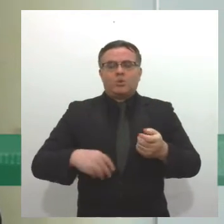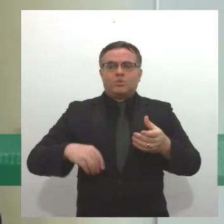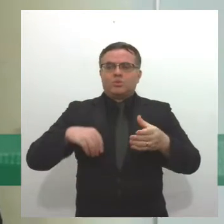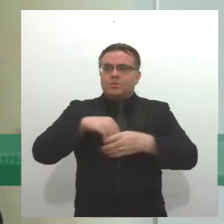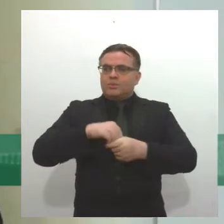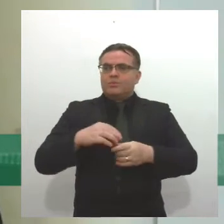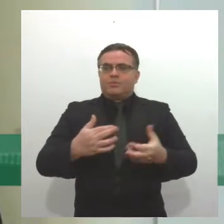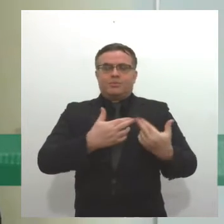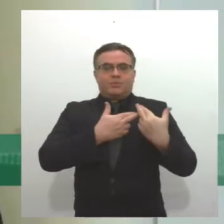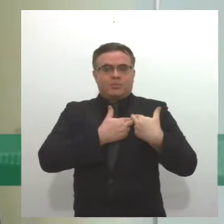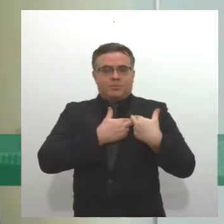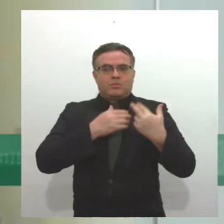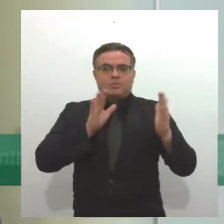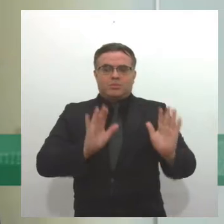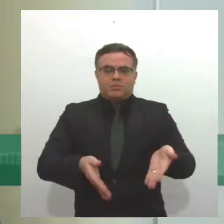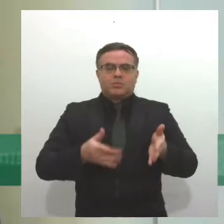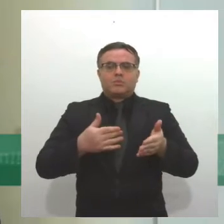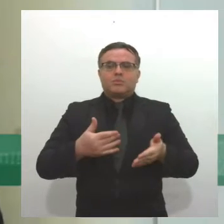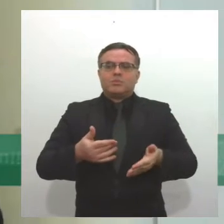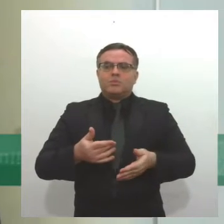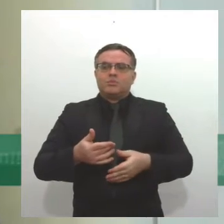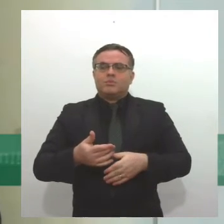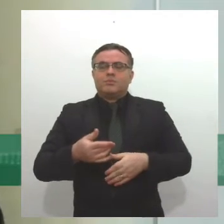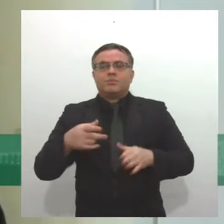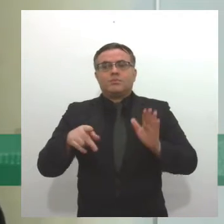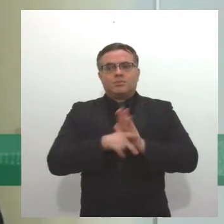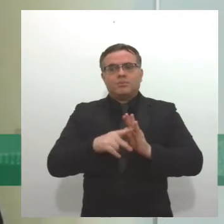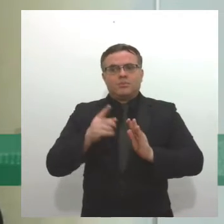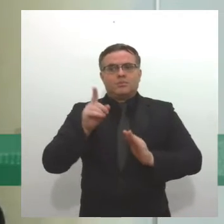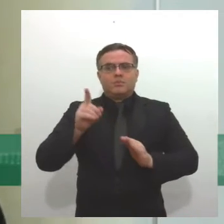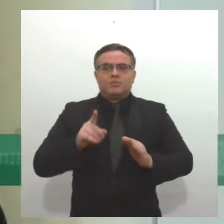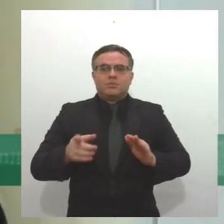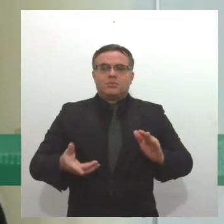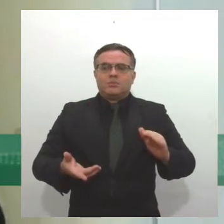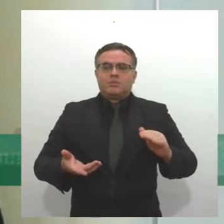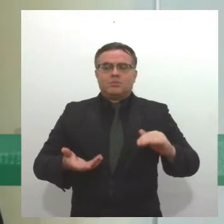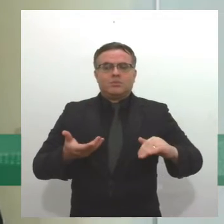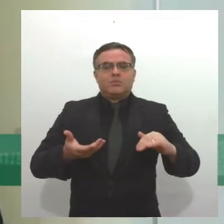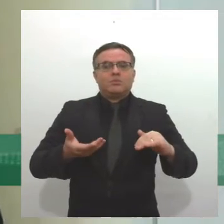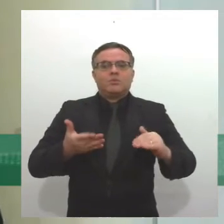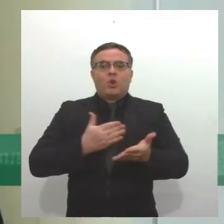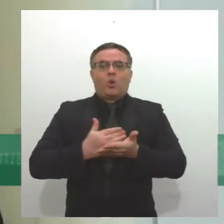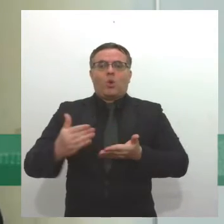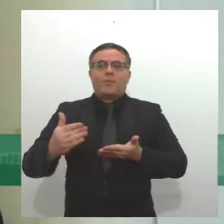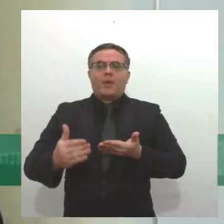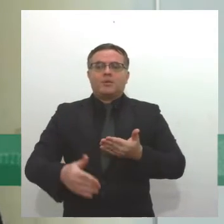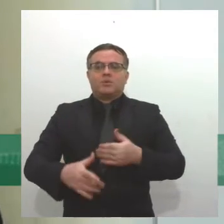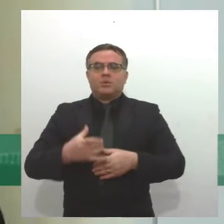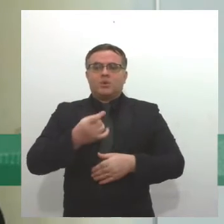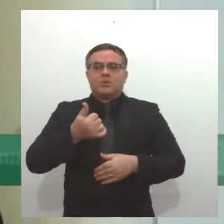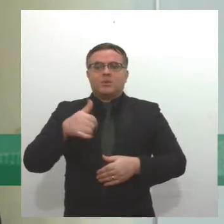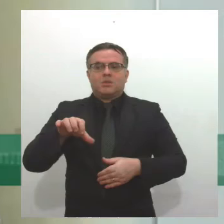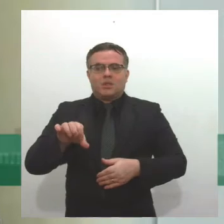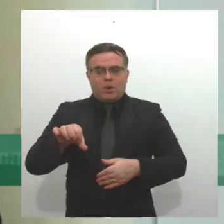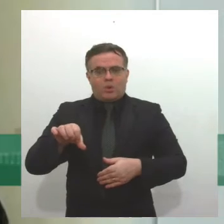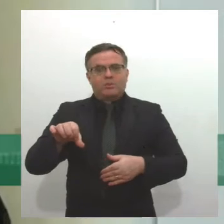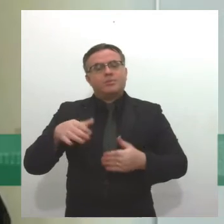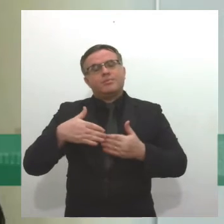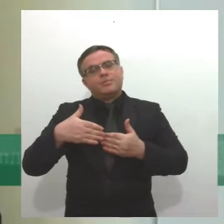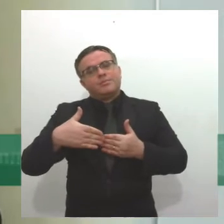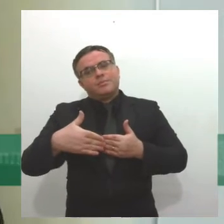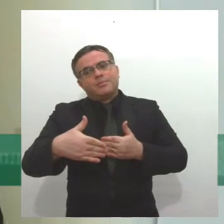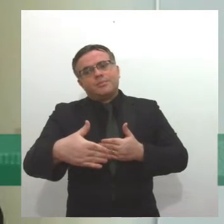papel no Congresso Nacional, e a partir daí começou 2019, e foi aos